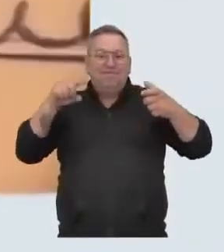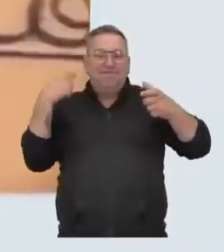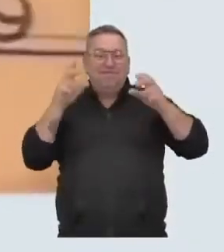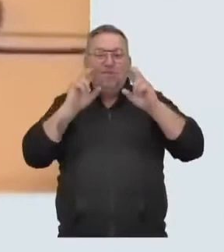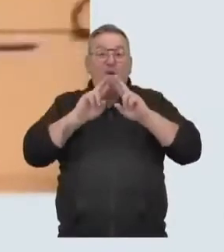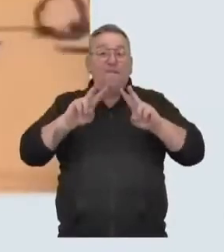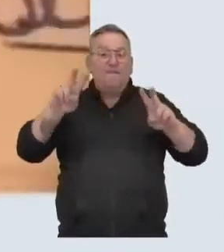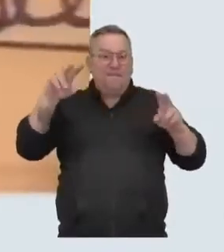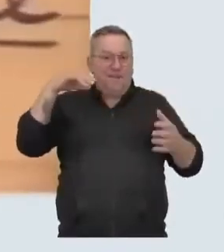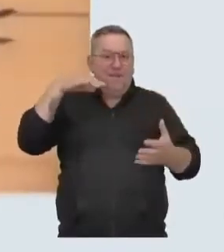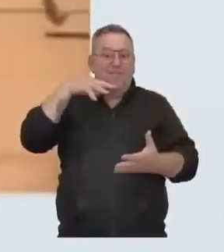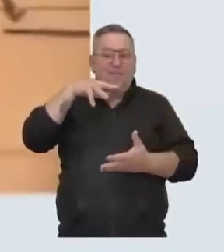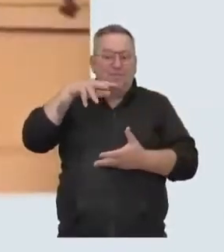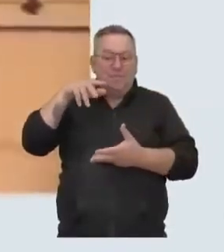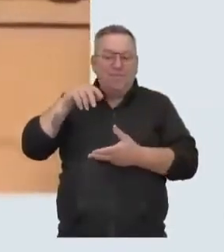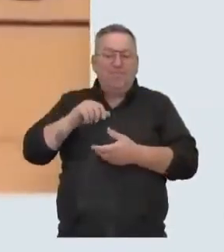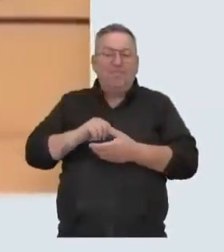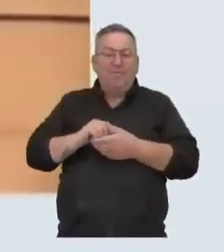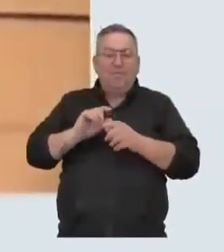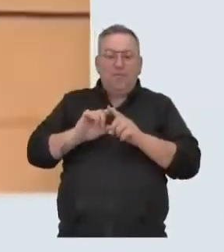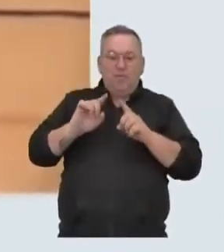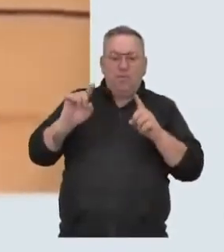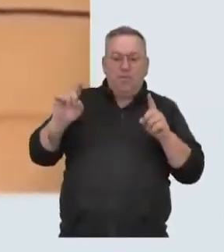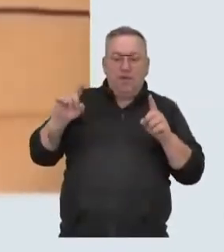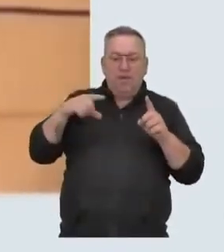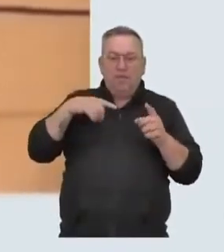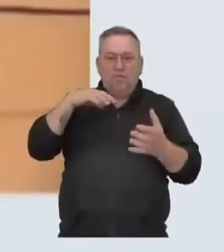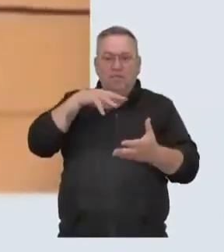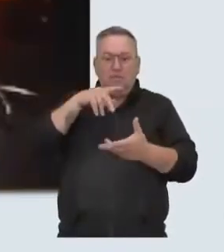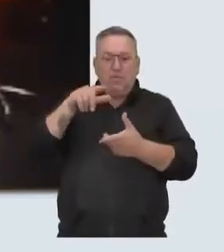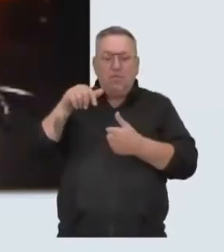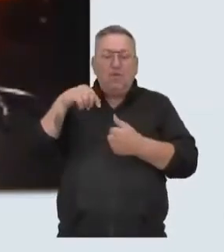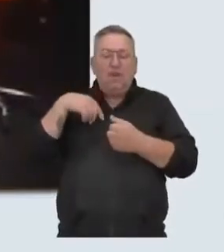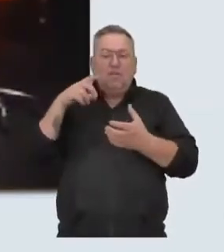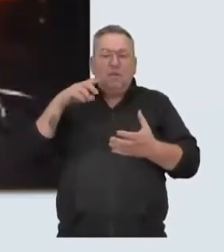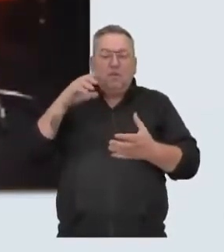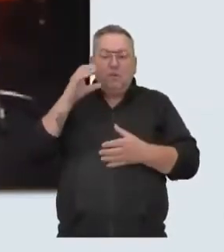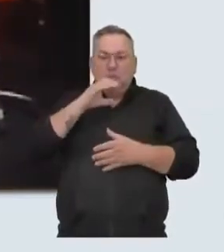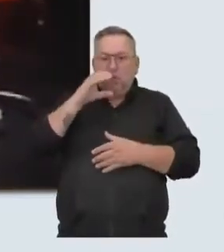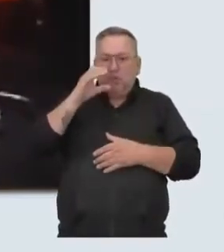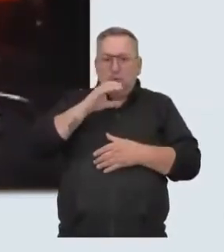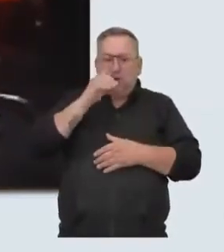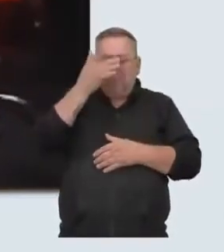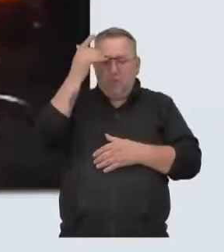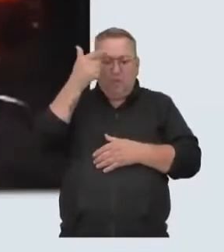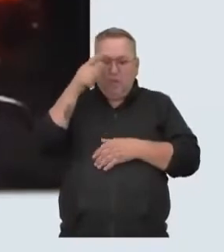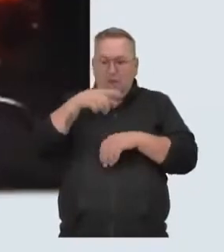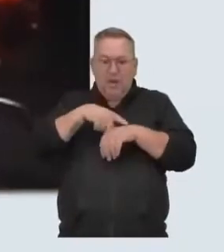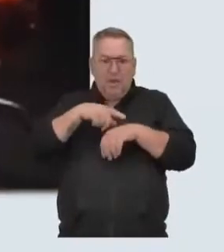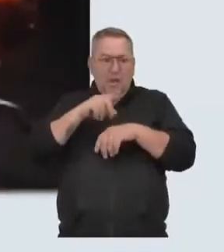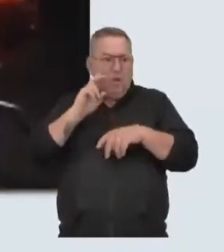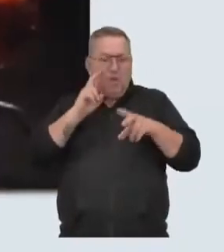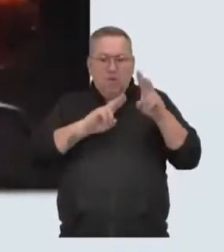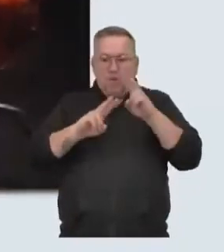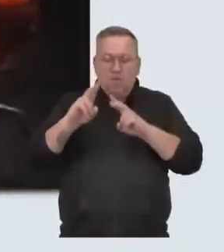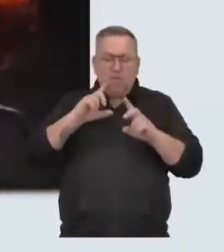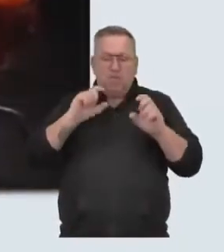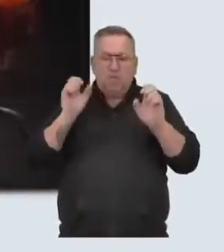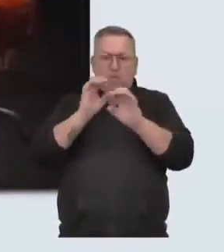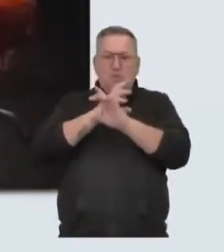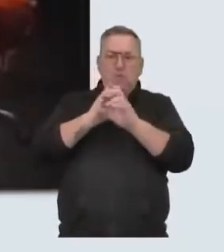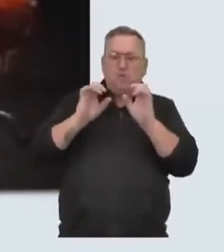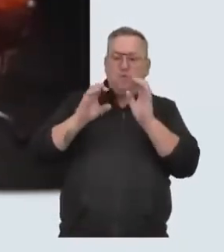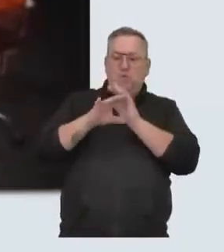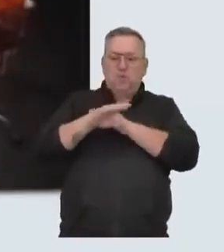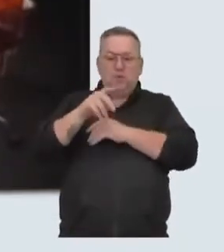de mundo. Mas o mundo está acelerado e as pessoas parecem não ter mais tempo ou mesmo interesse